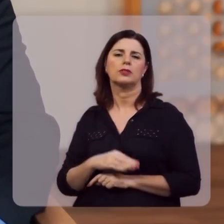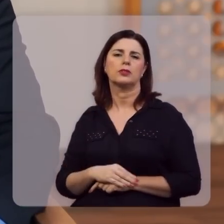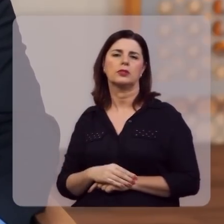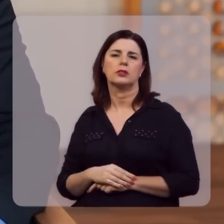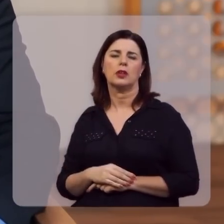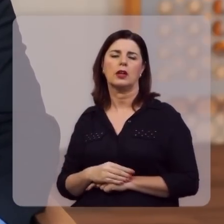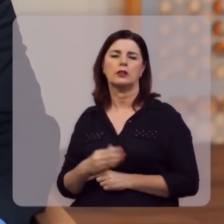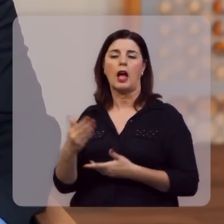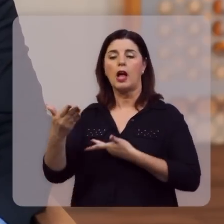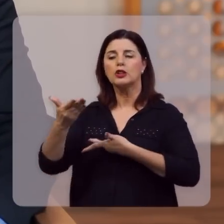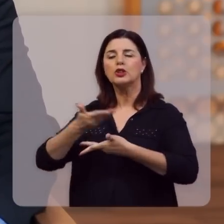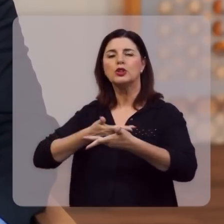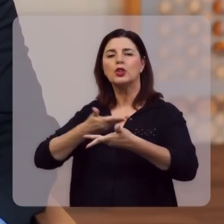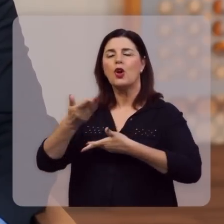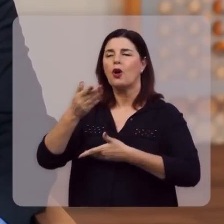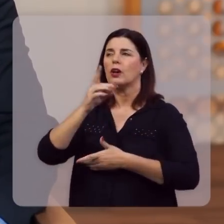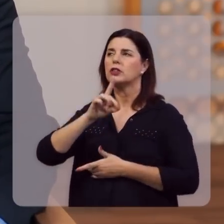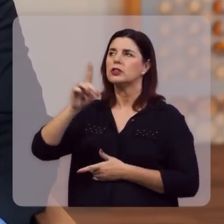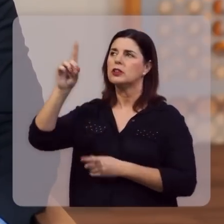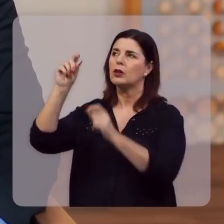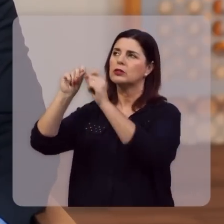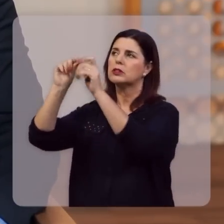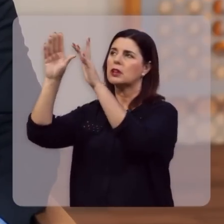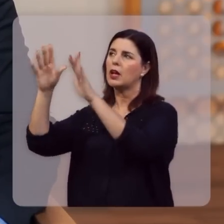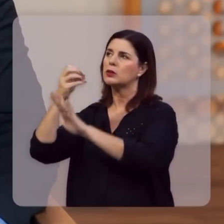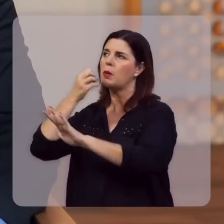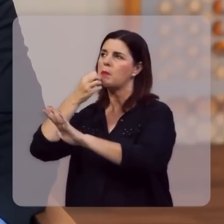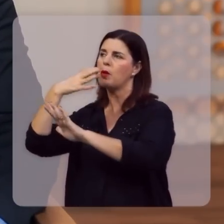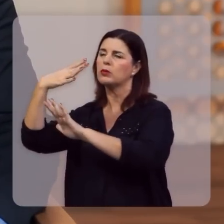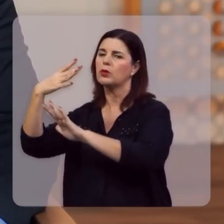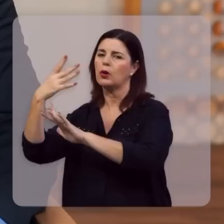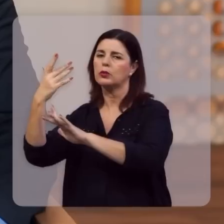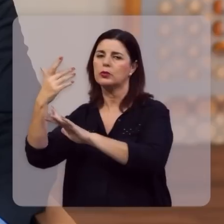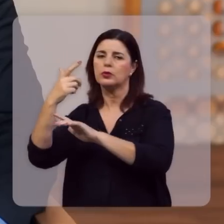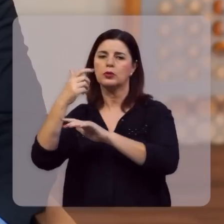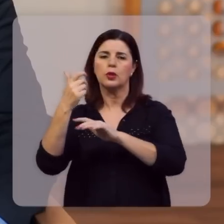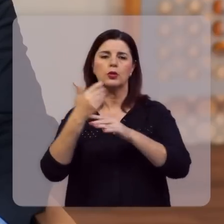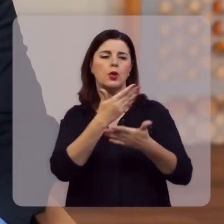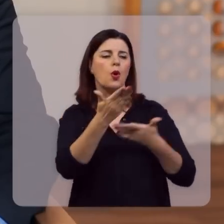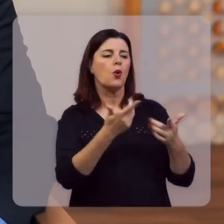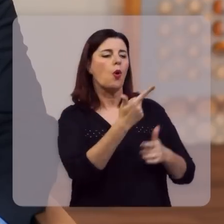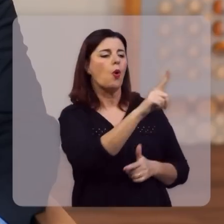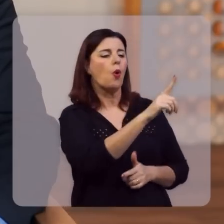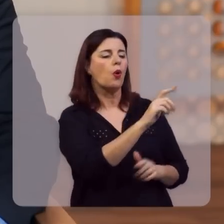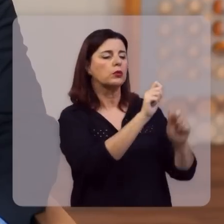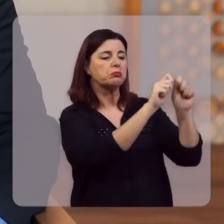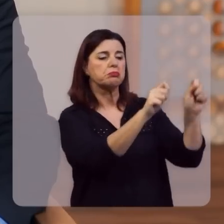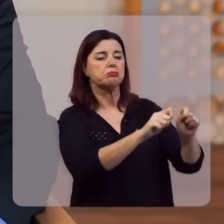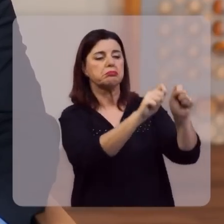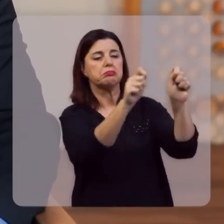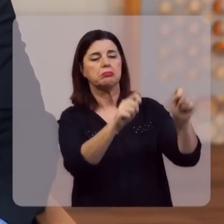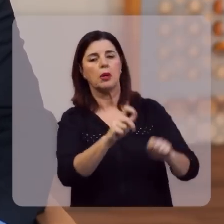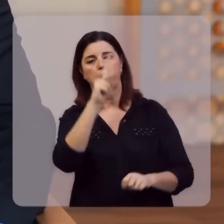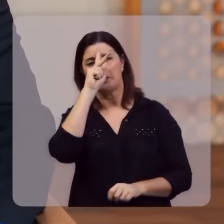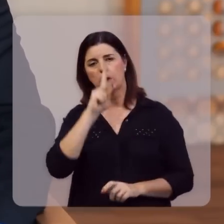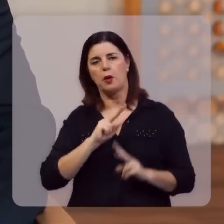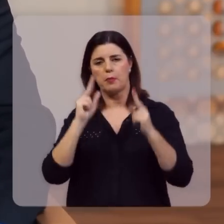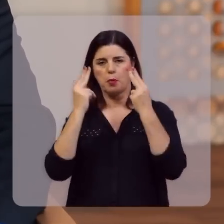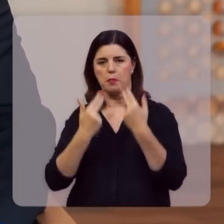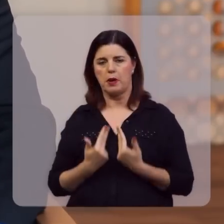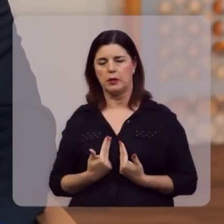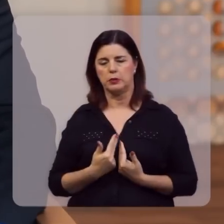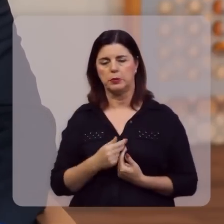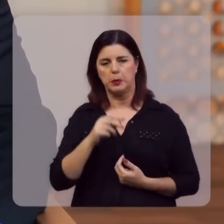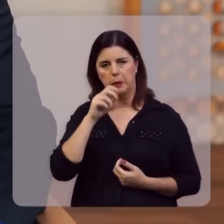na troca deste Deus criador e bondoso por outros deuses, dos quais o principal é o próprio ser